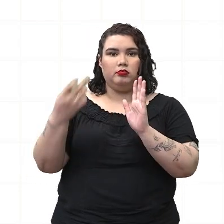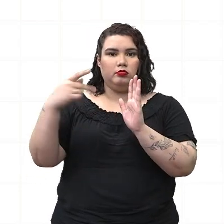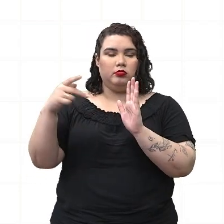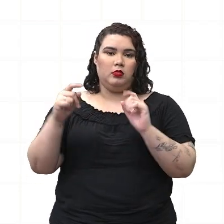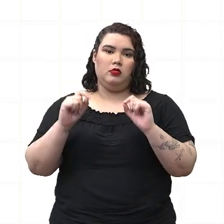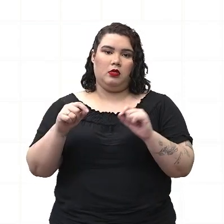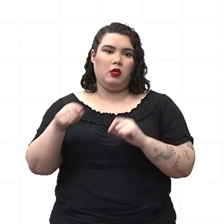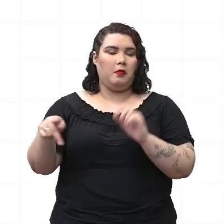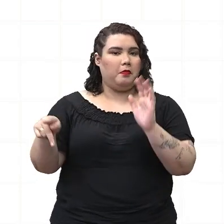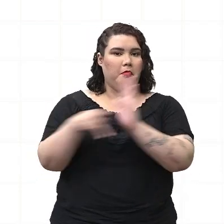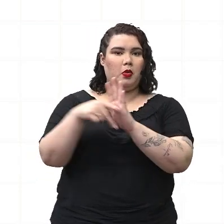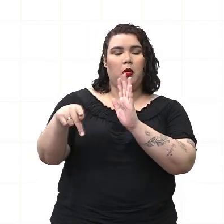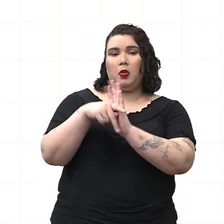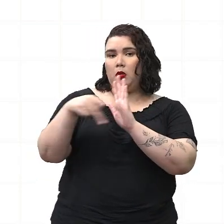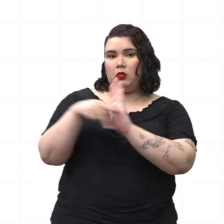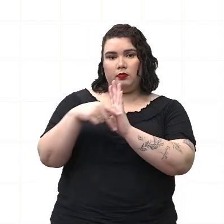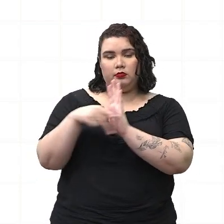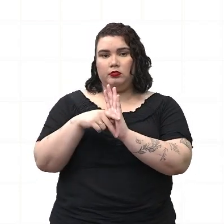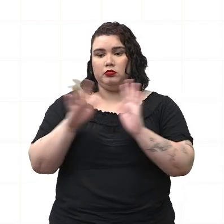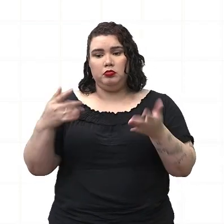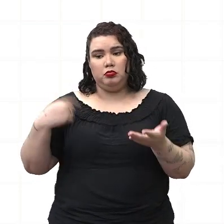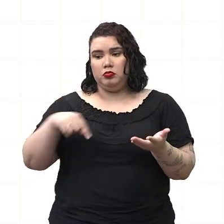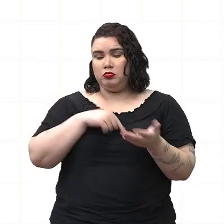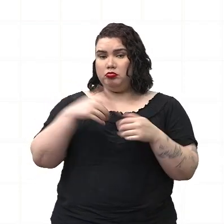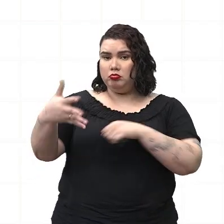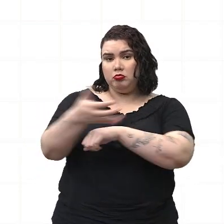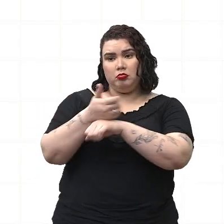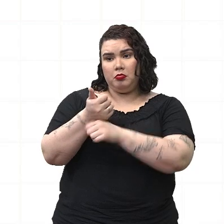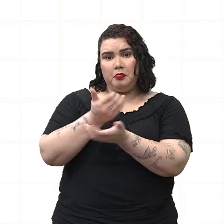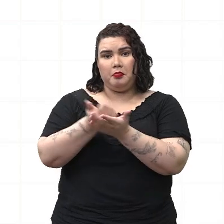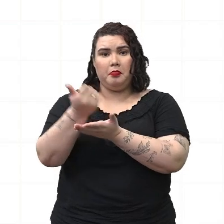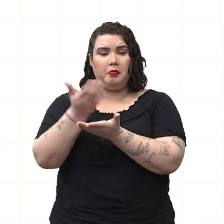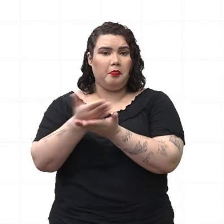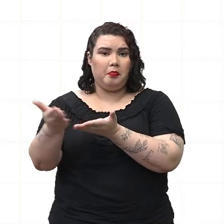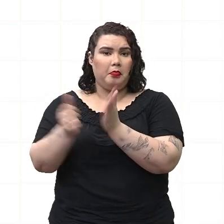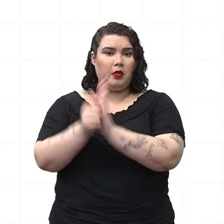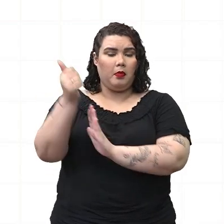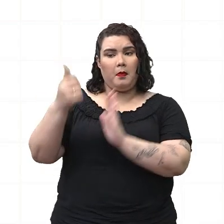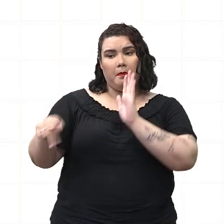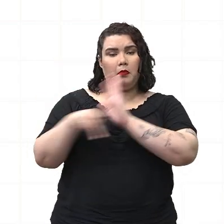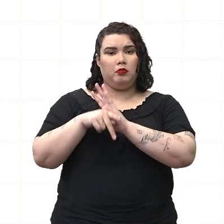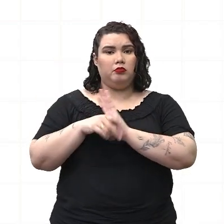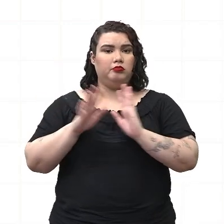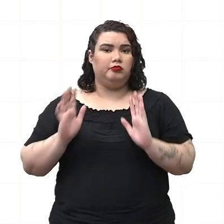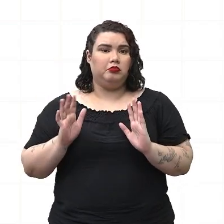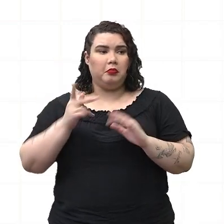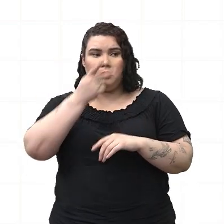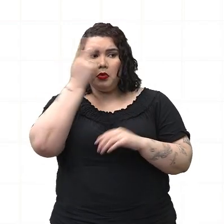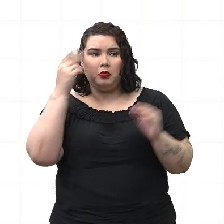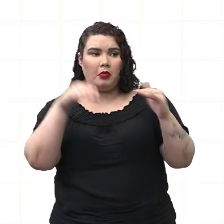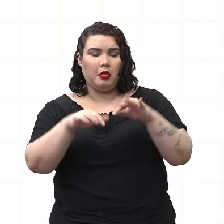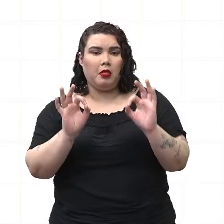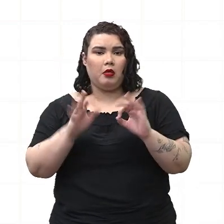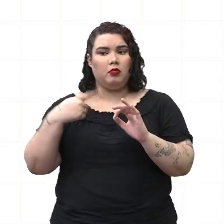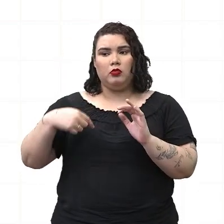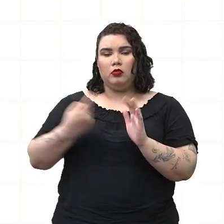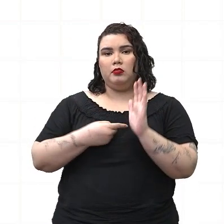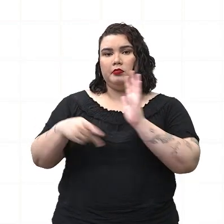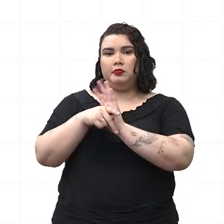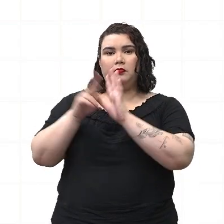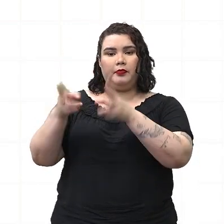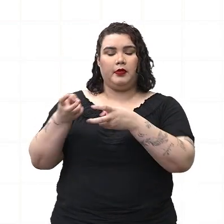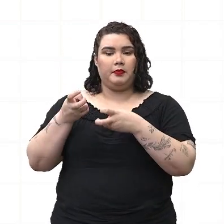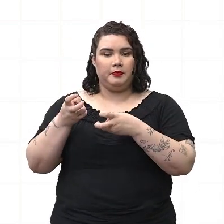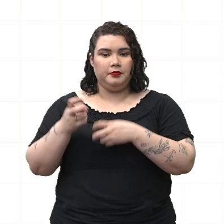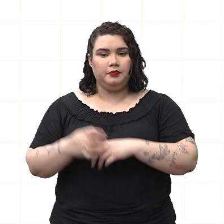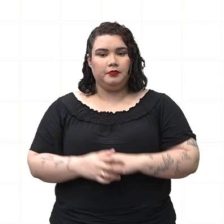é de autodeterminação mesmo, né? Chegamos aqui, colonizamos aqui, então é nosso, acabou, né? Como não tinha ninguém, então é nosso. Na próxima tela a gente